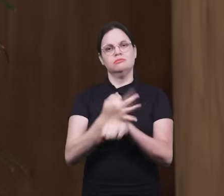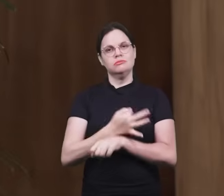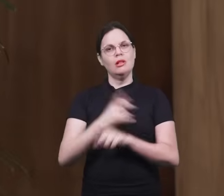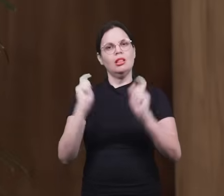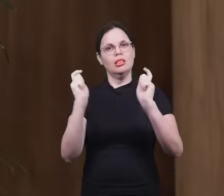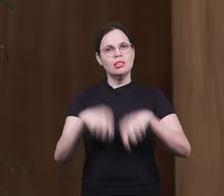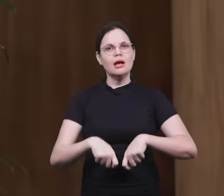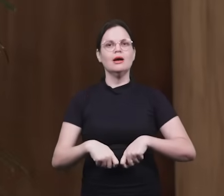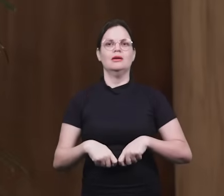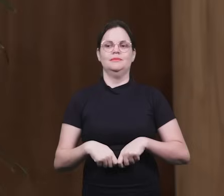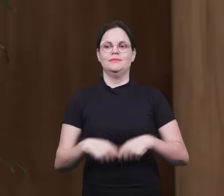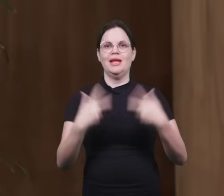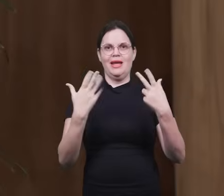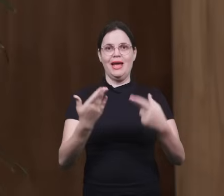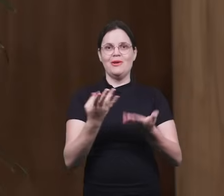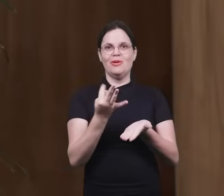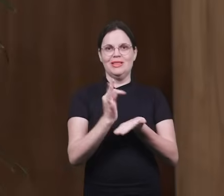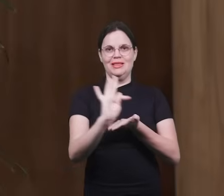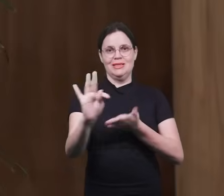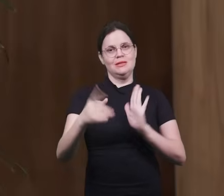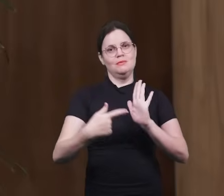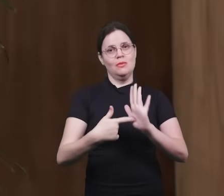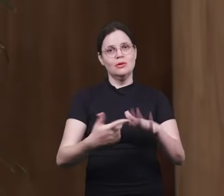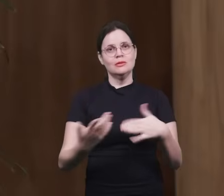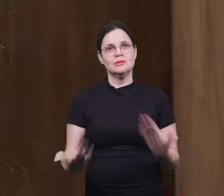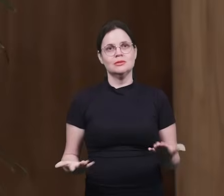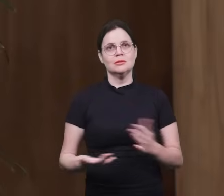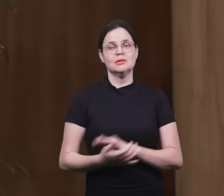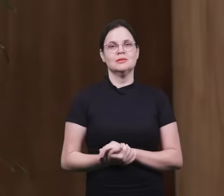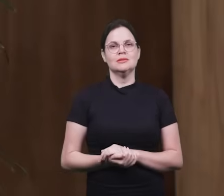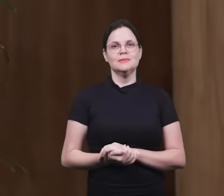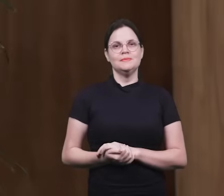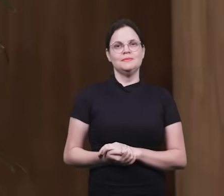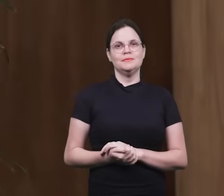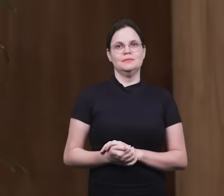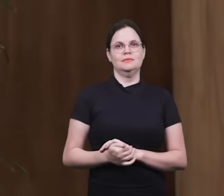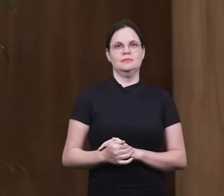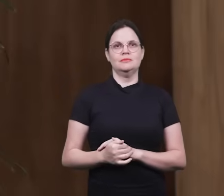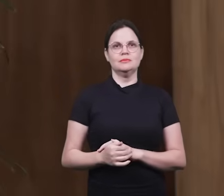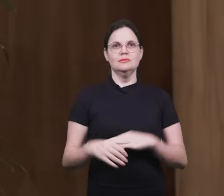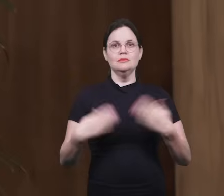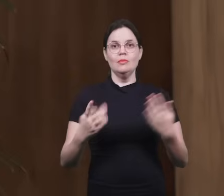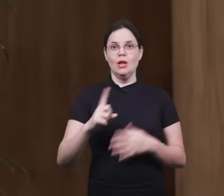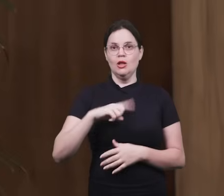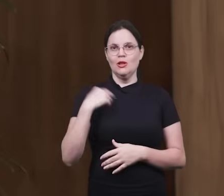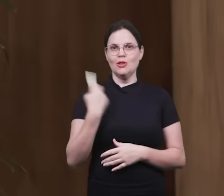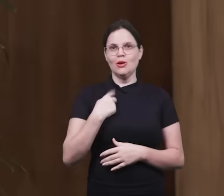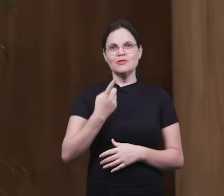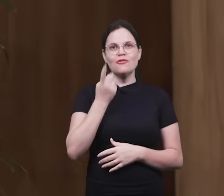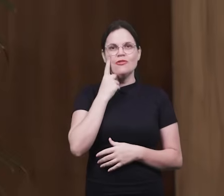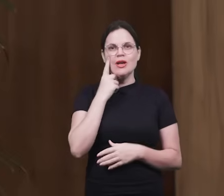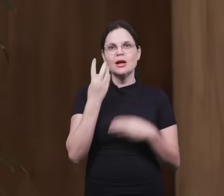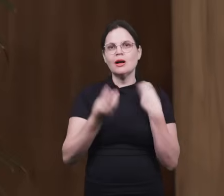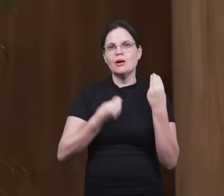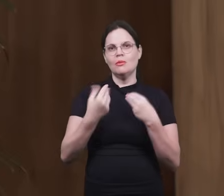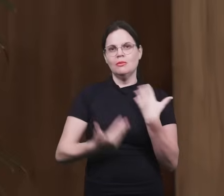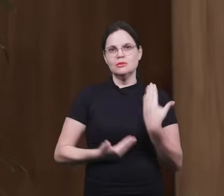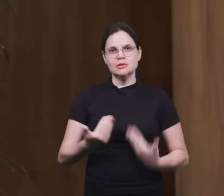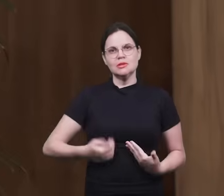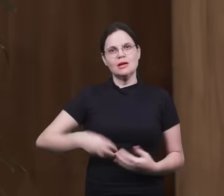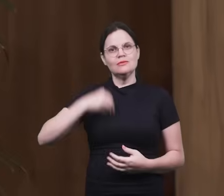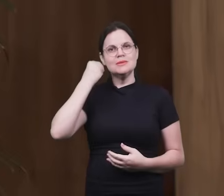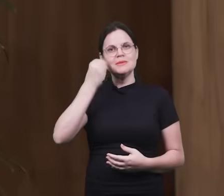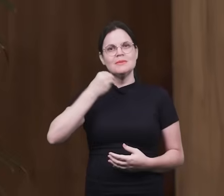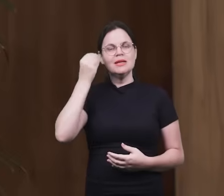como encontramos em Tessalonicenses. Né? Então, o servo que tem uma experiência com o Senhor, ele